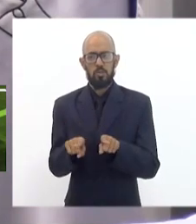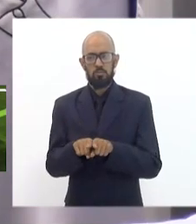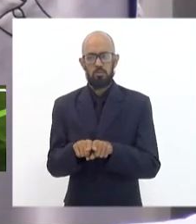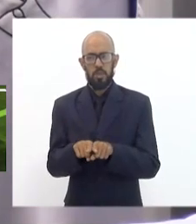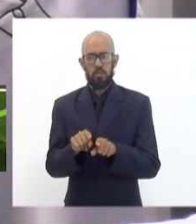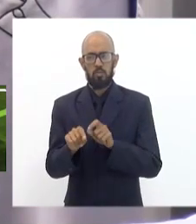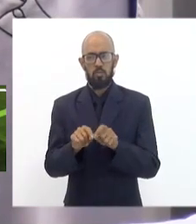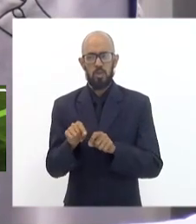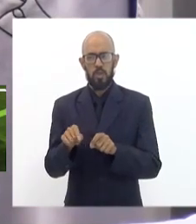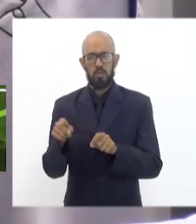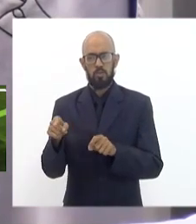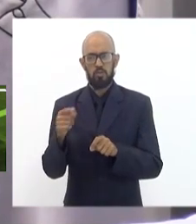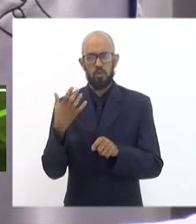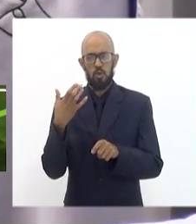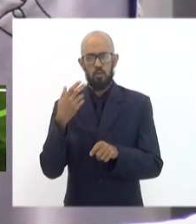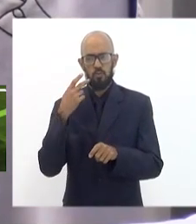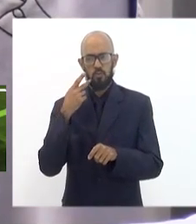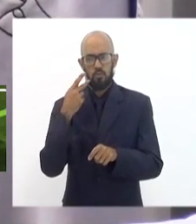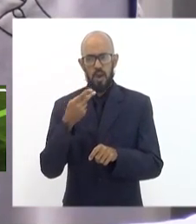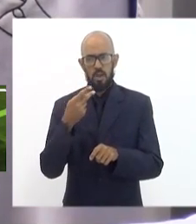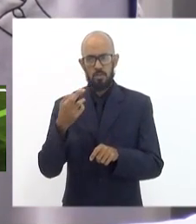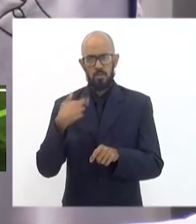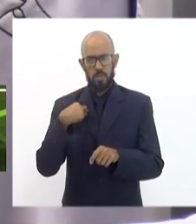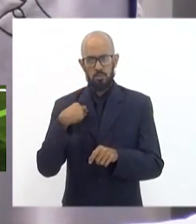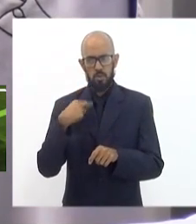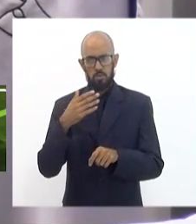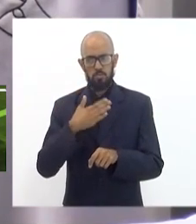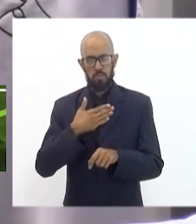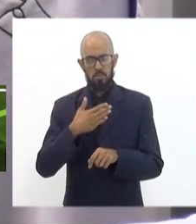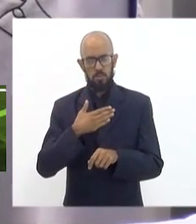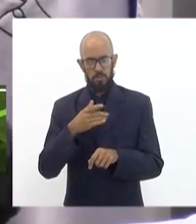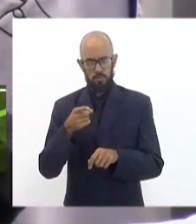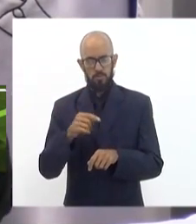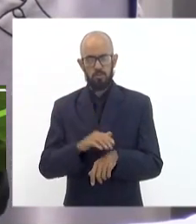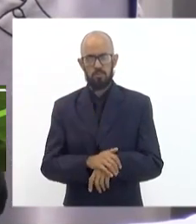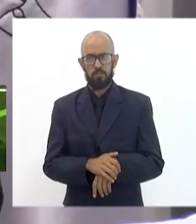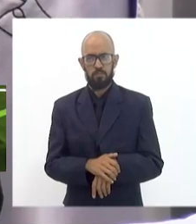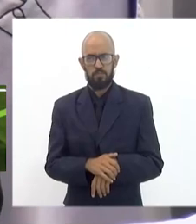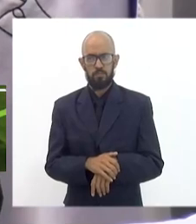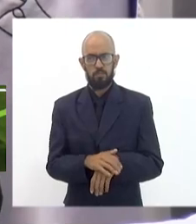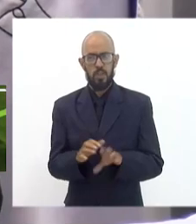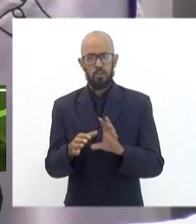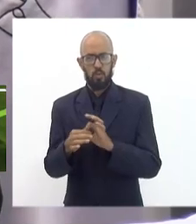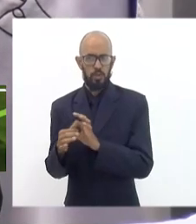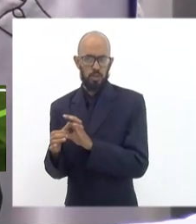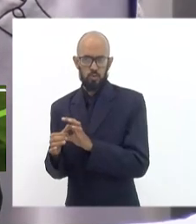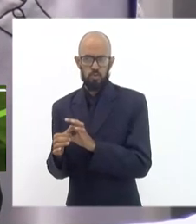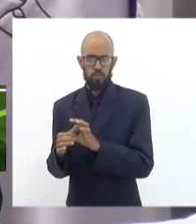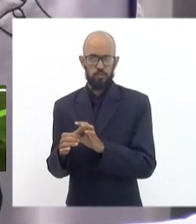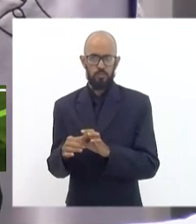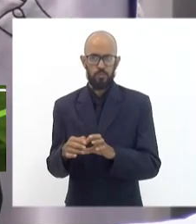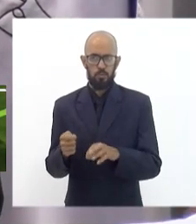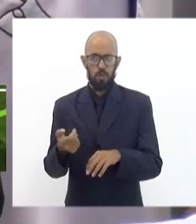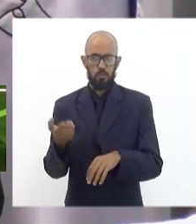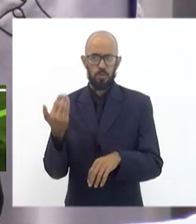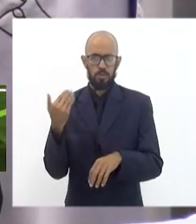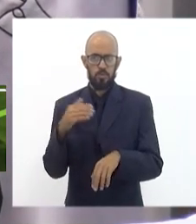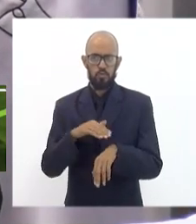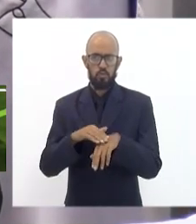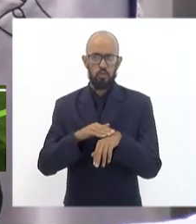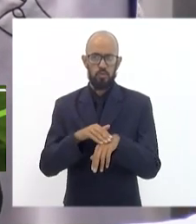que o senhor puder ser Respondendo a sua Ótica essa questão do dia a gente conversou a consigo no